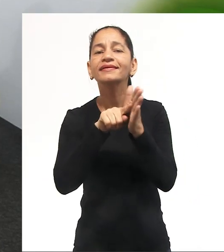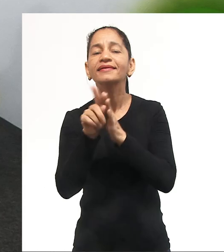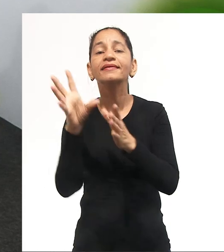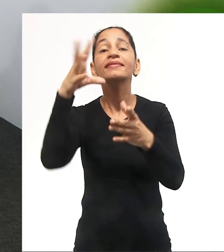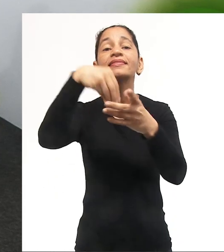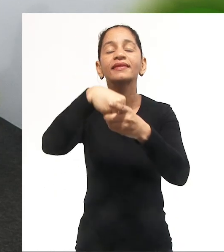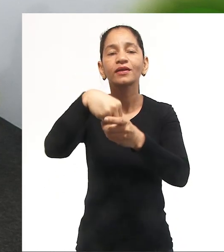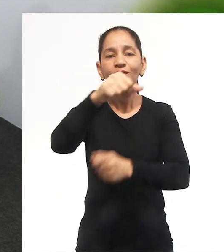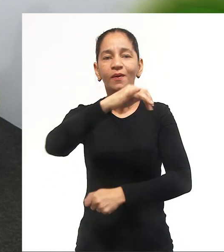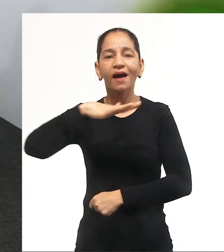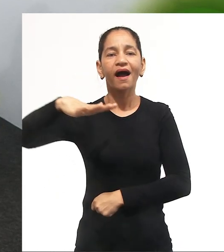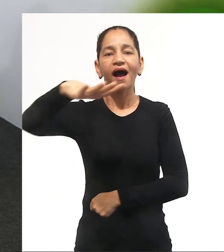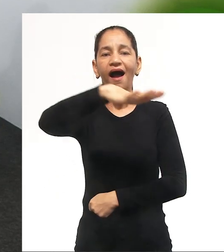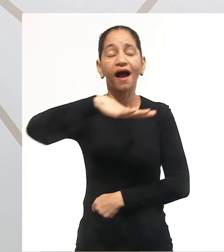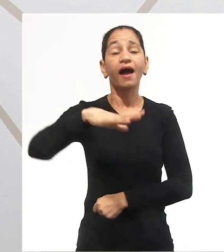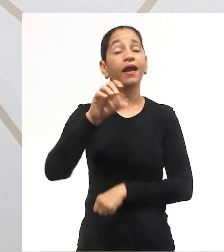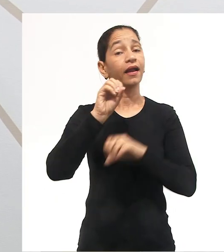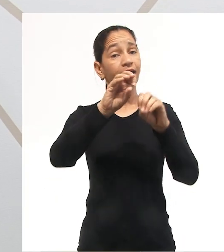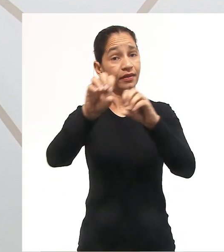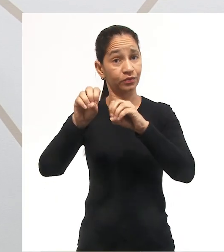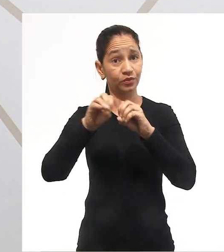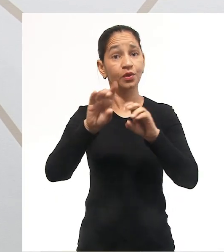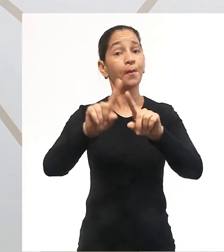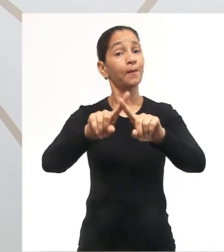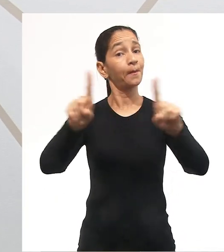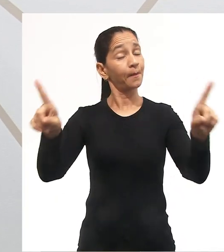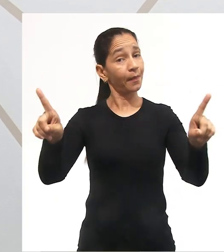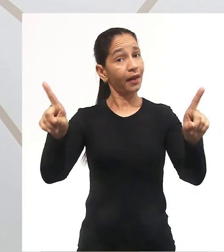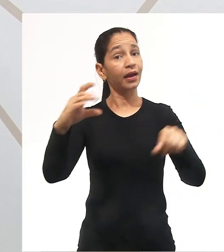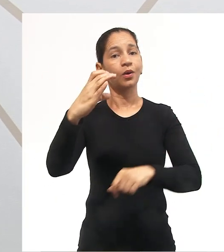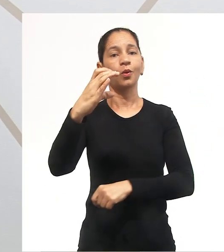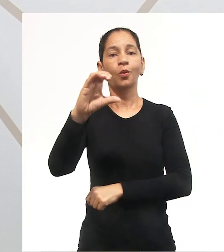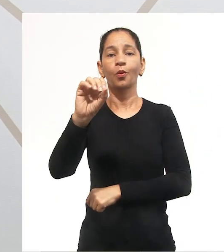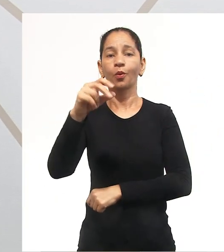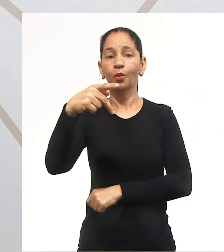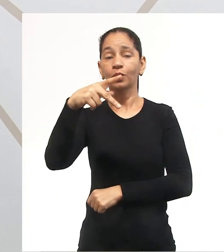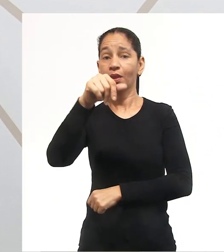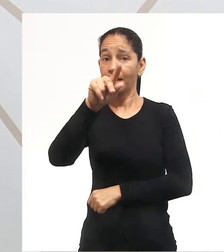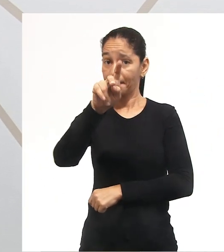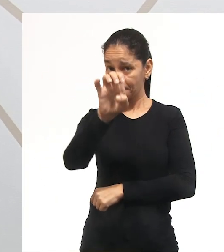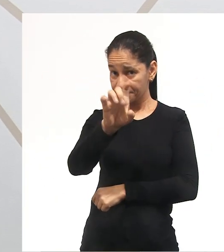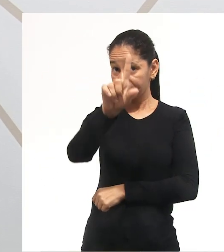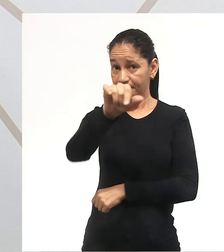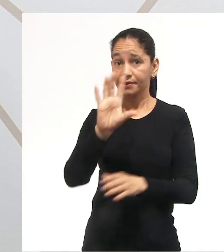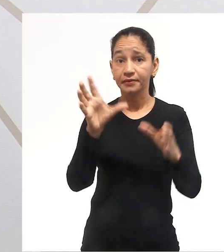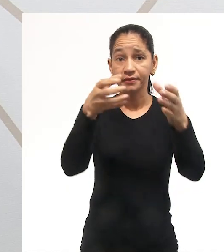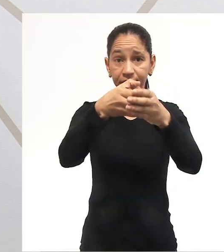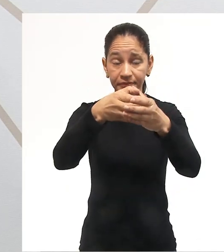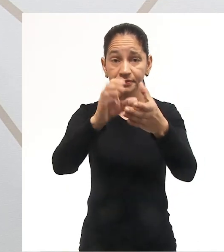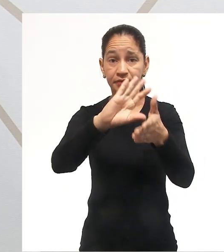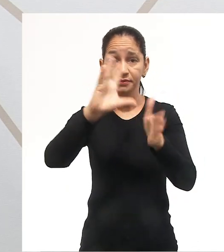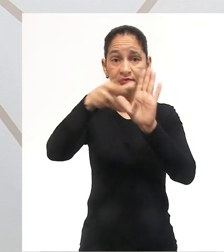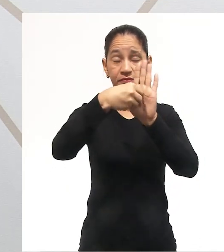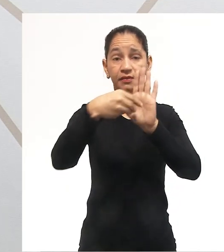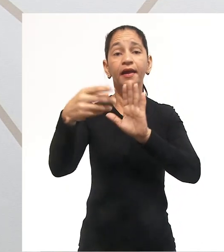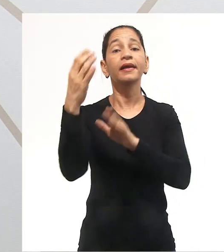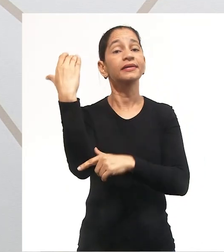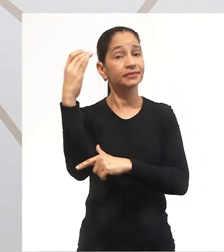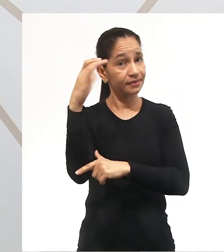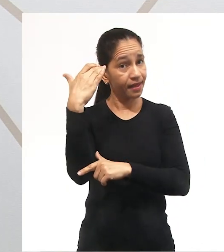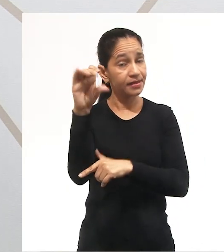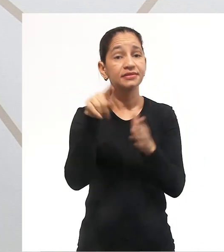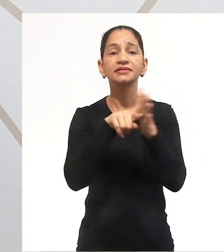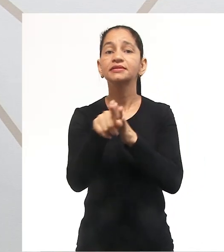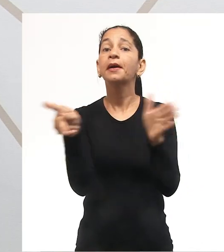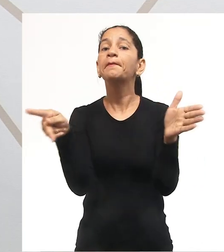Instituto, dentro da área de educação, considerando que o Congresso, Amazônico é um evento científico, é